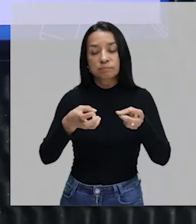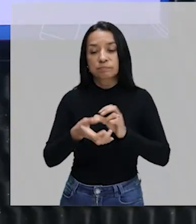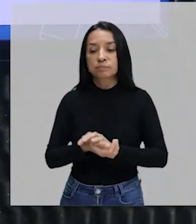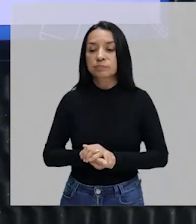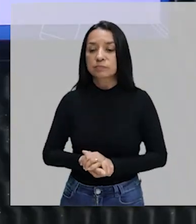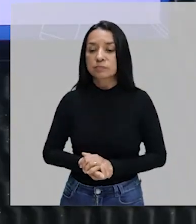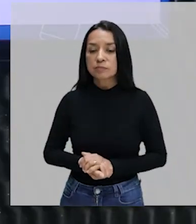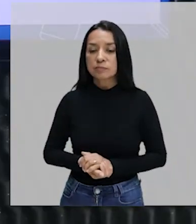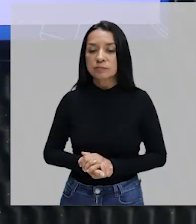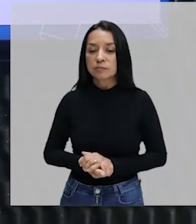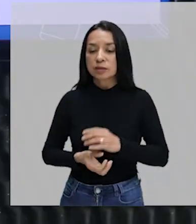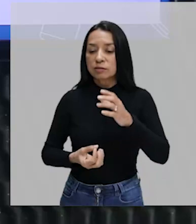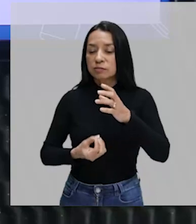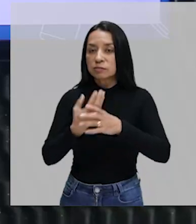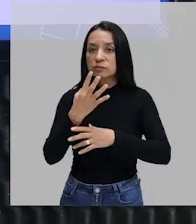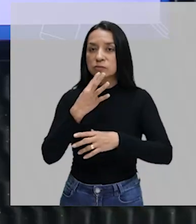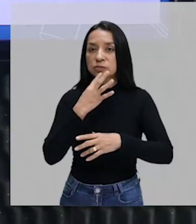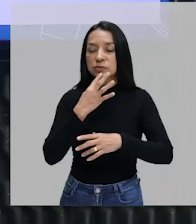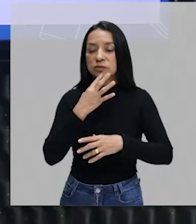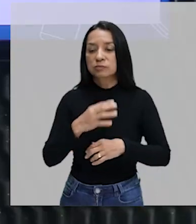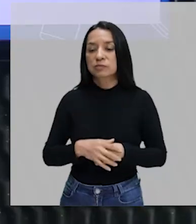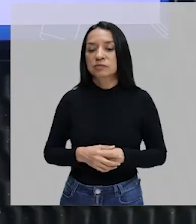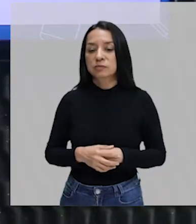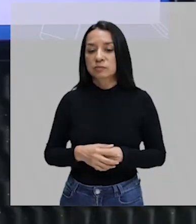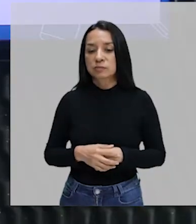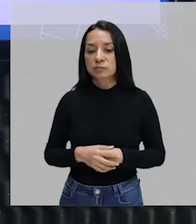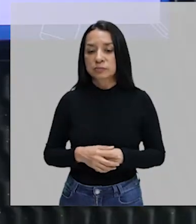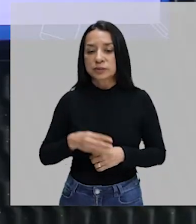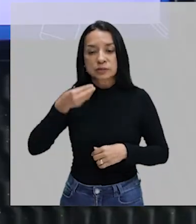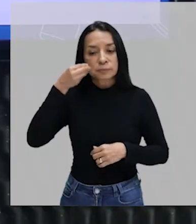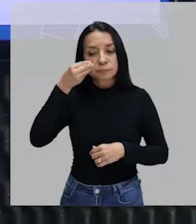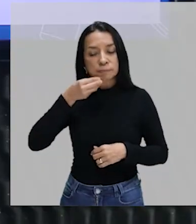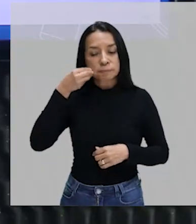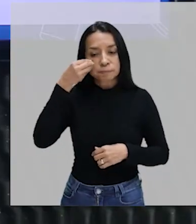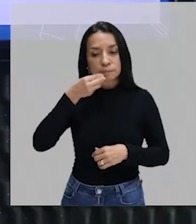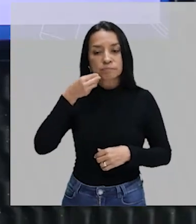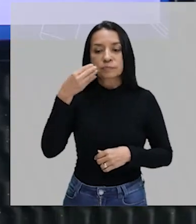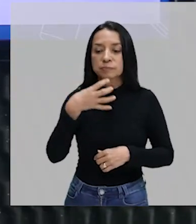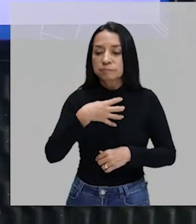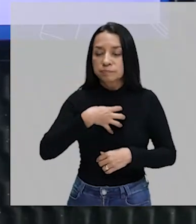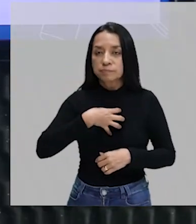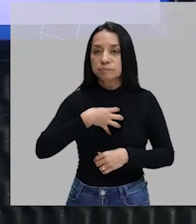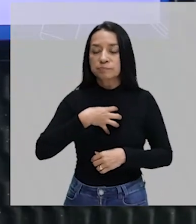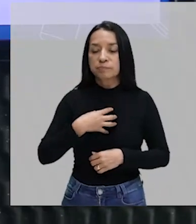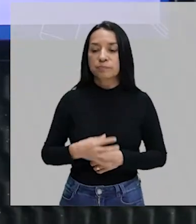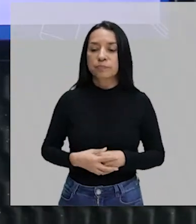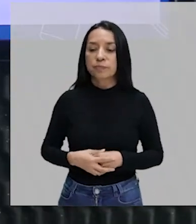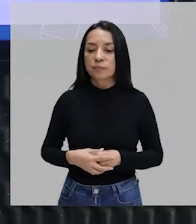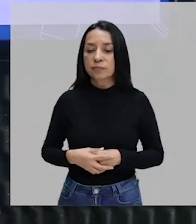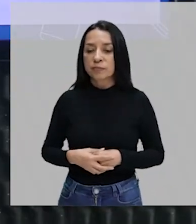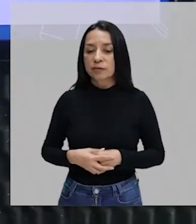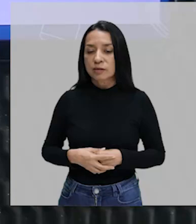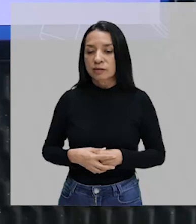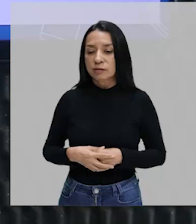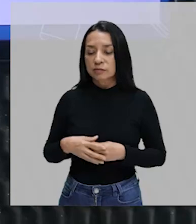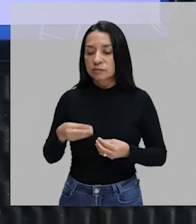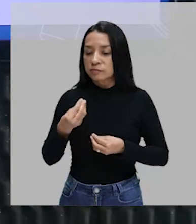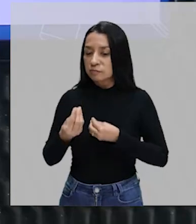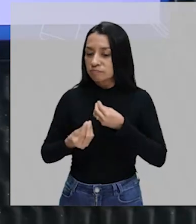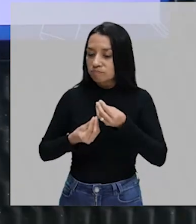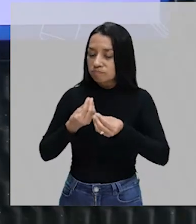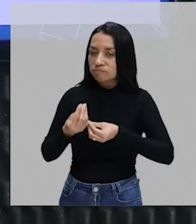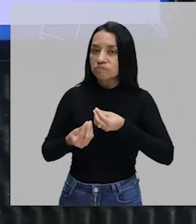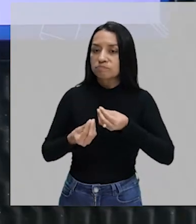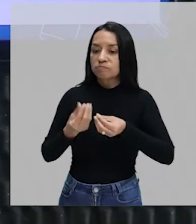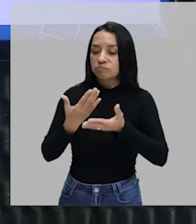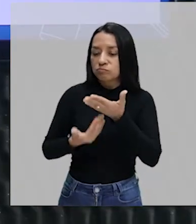do conhecimento, a fonte do conhecimento, a experiência sensível, ou seja, vem através dos